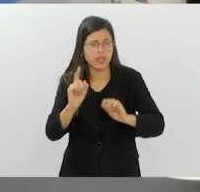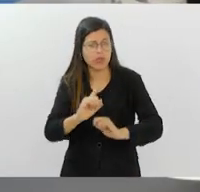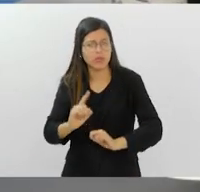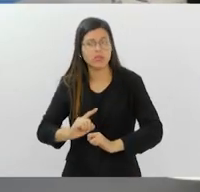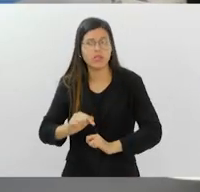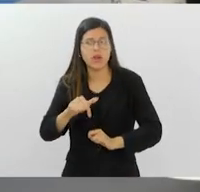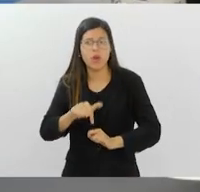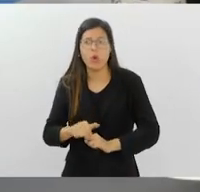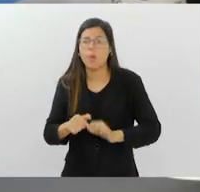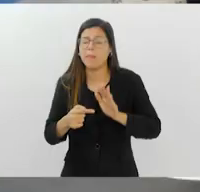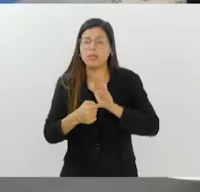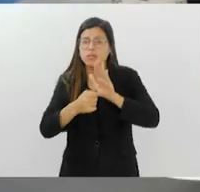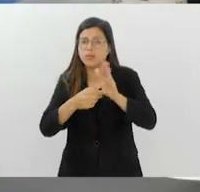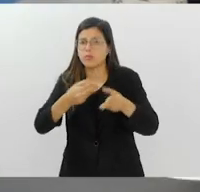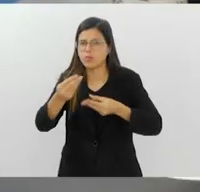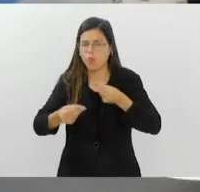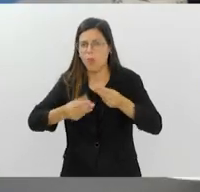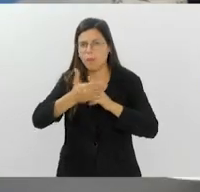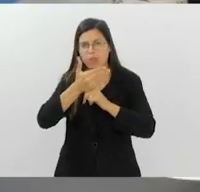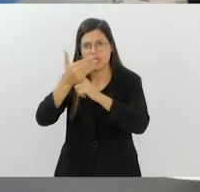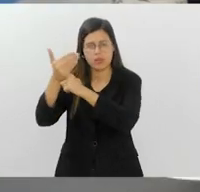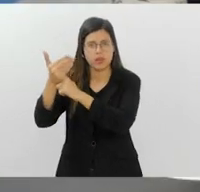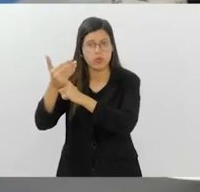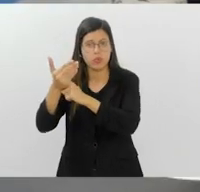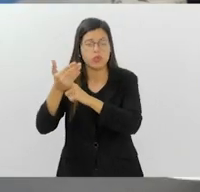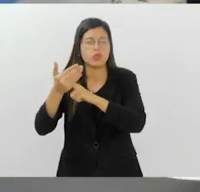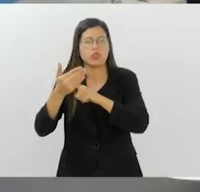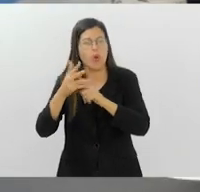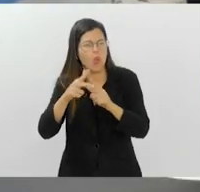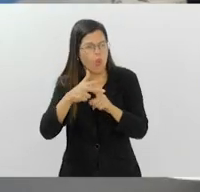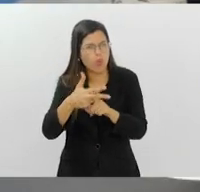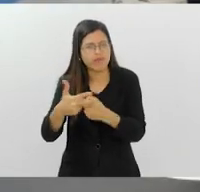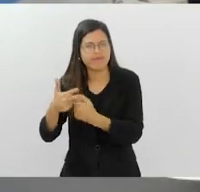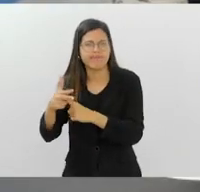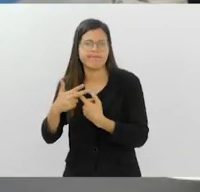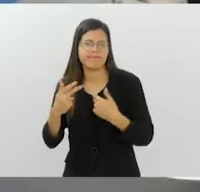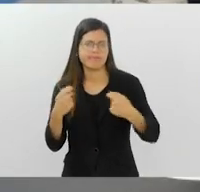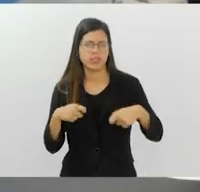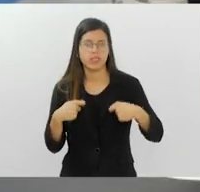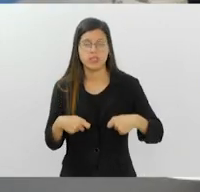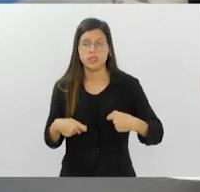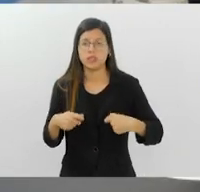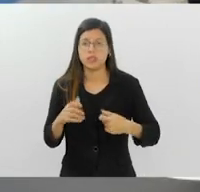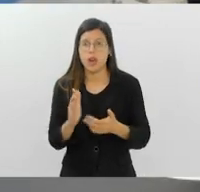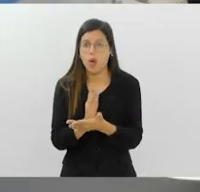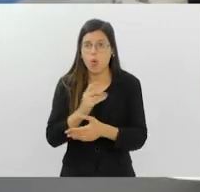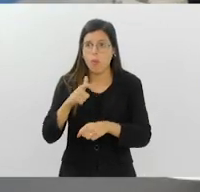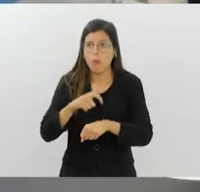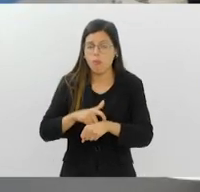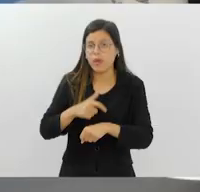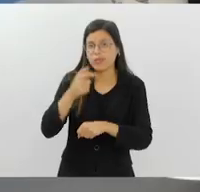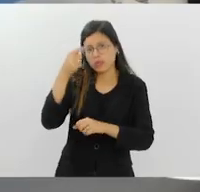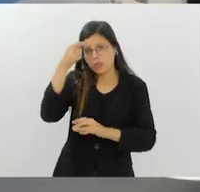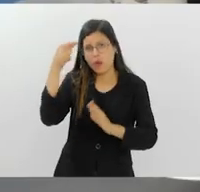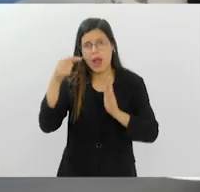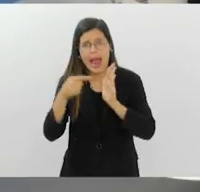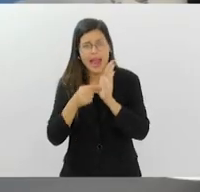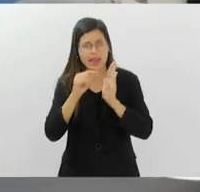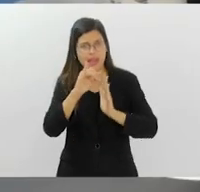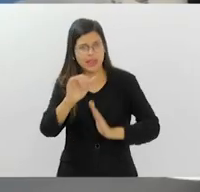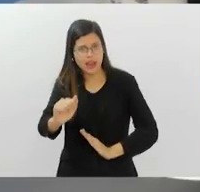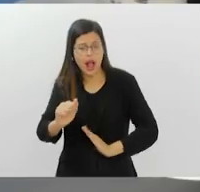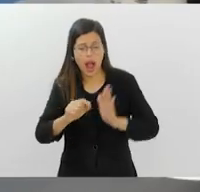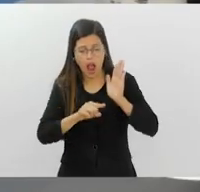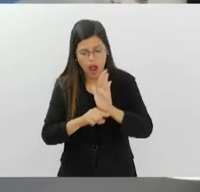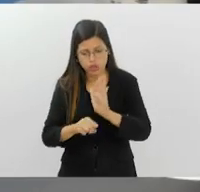época demonstrar o quanto é uma tecnologia que está em aperfeiçoamento Em algum momento de fato aí a contribuir irá pra vida do